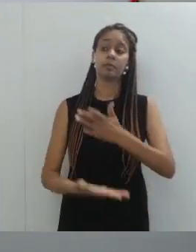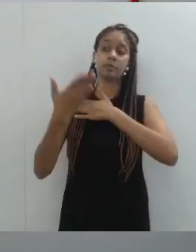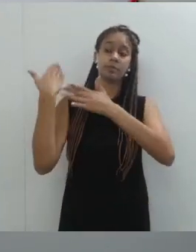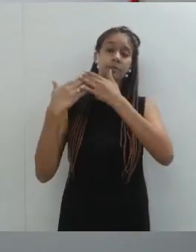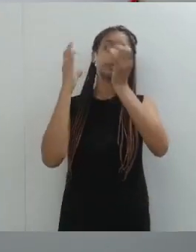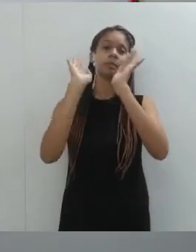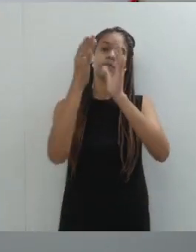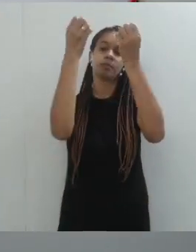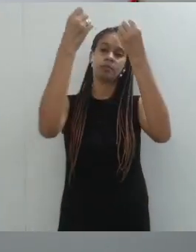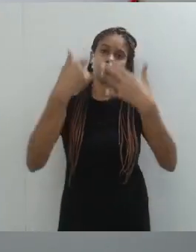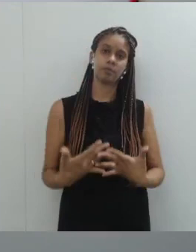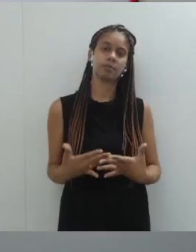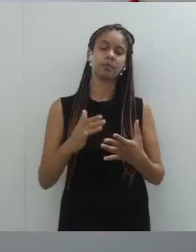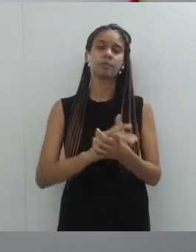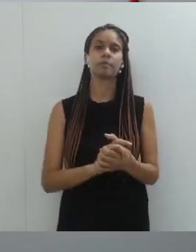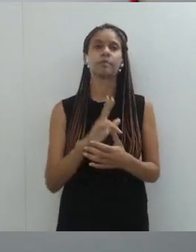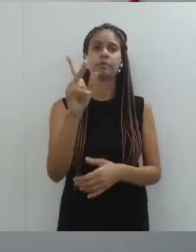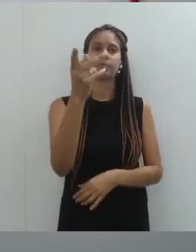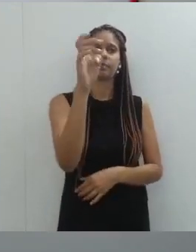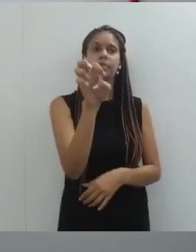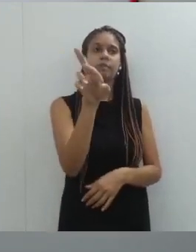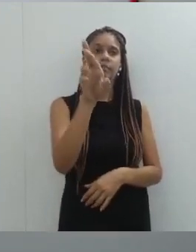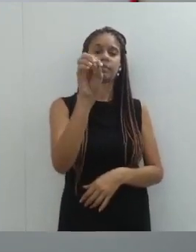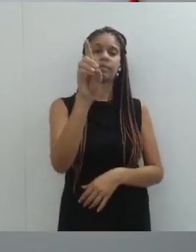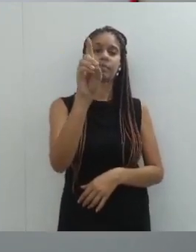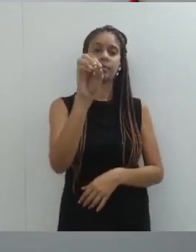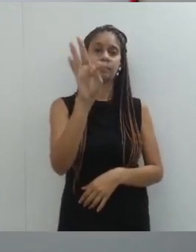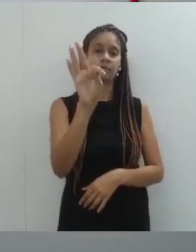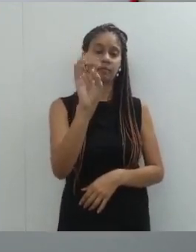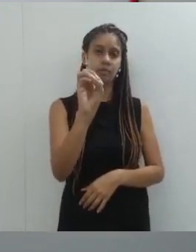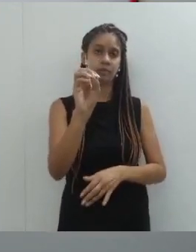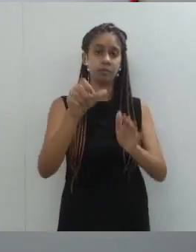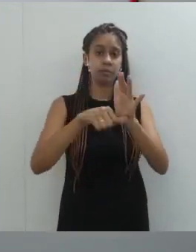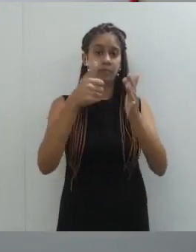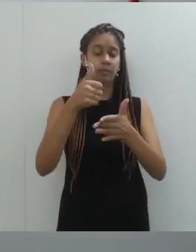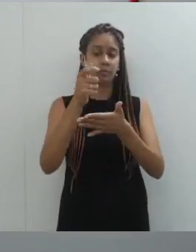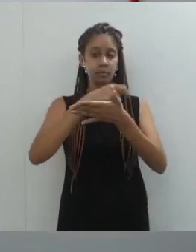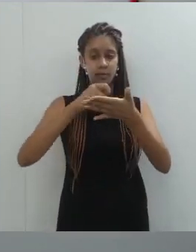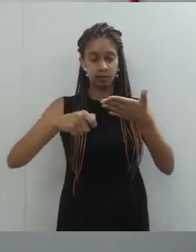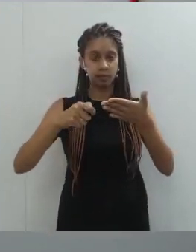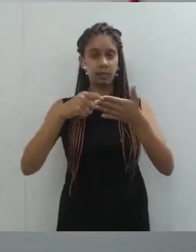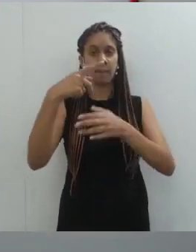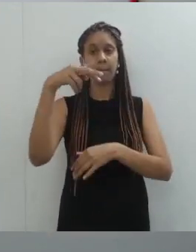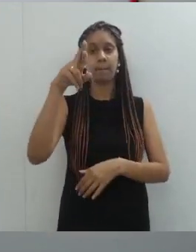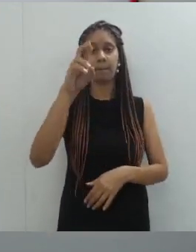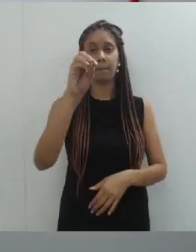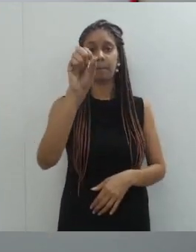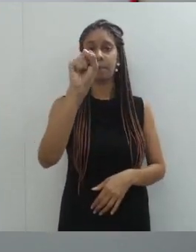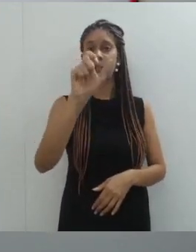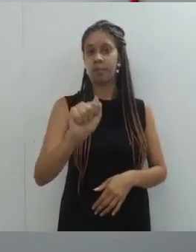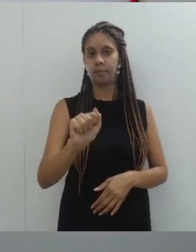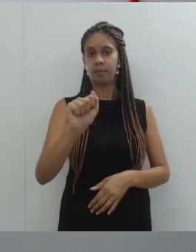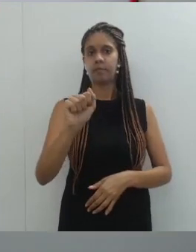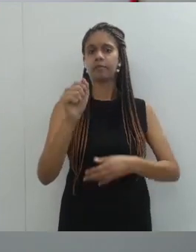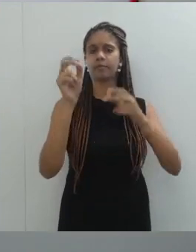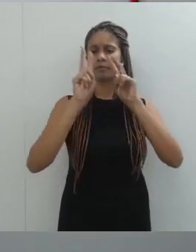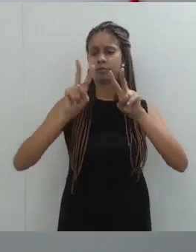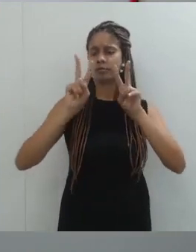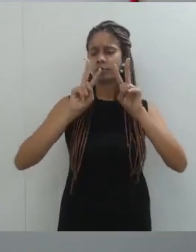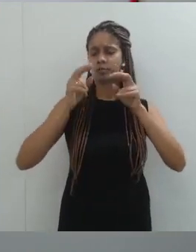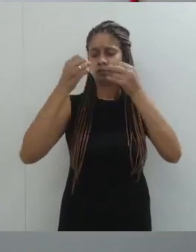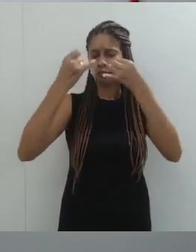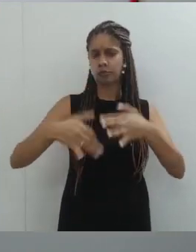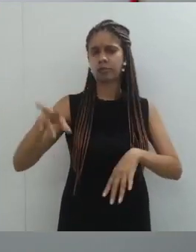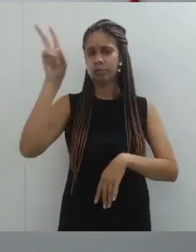anteriormente, Heródoto foi o primeiro escritor em prosa e o primeiro historiador do mundo ocidental. Sua